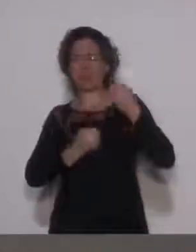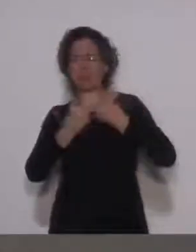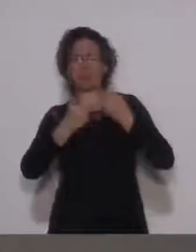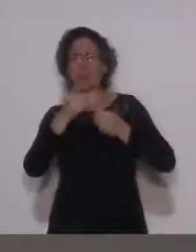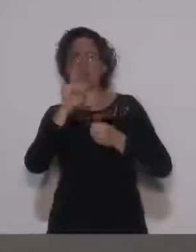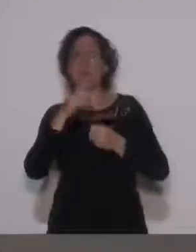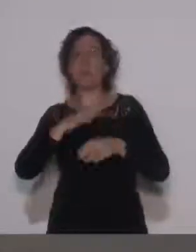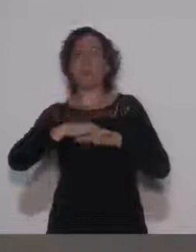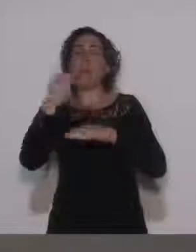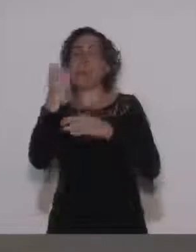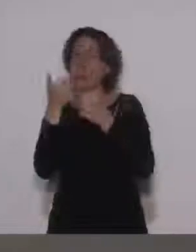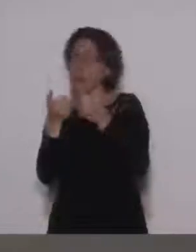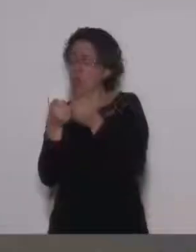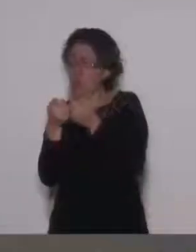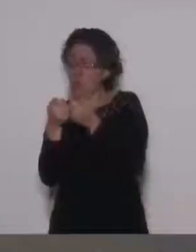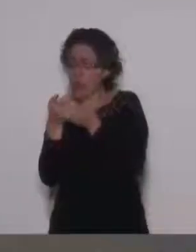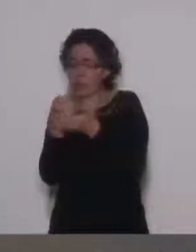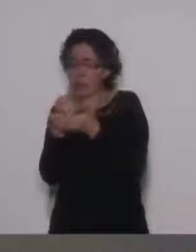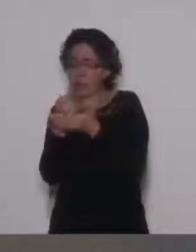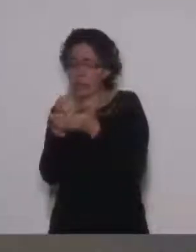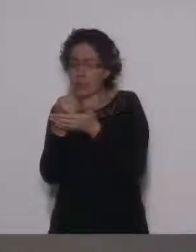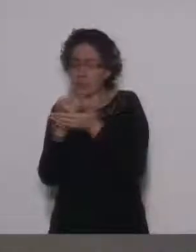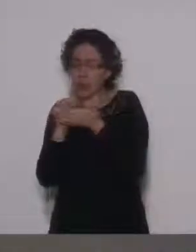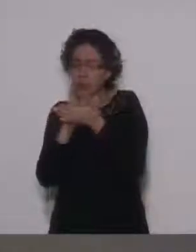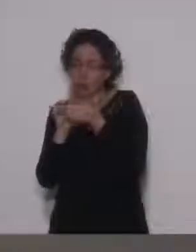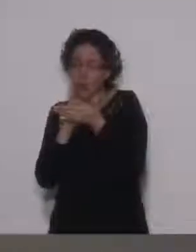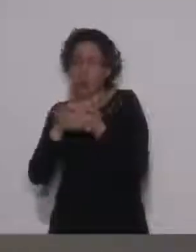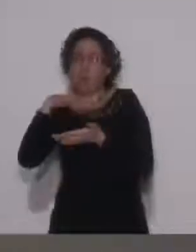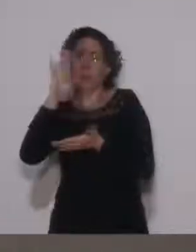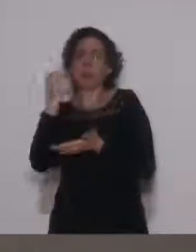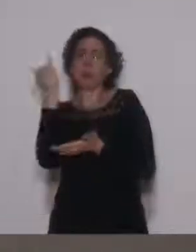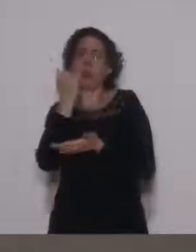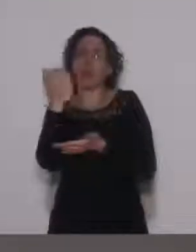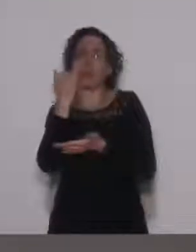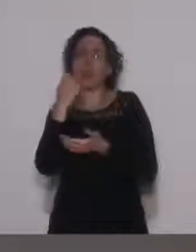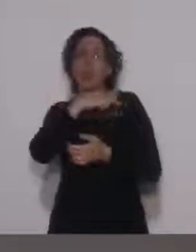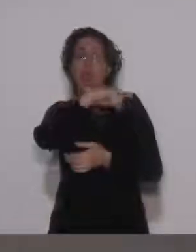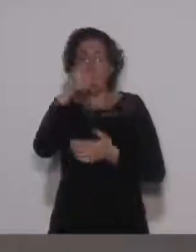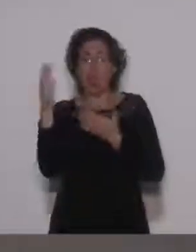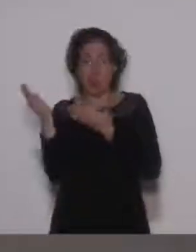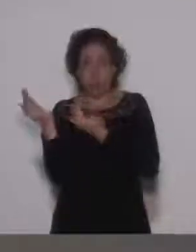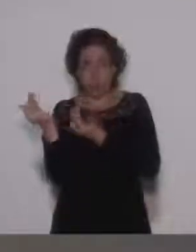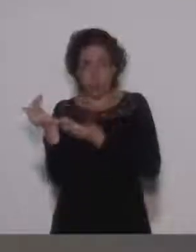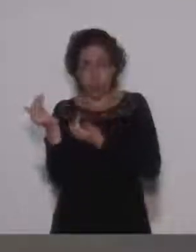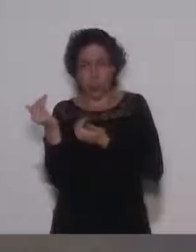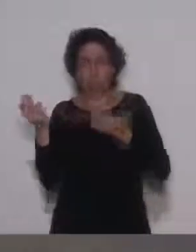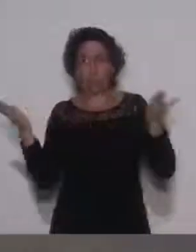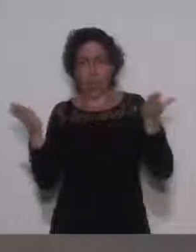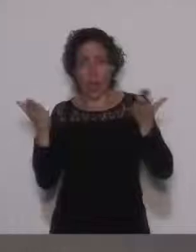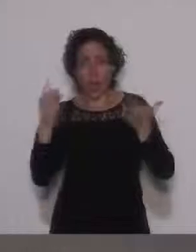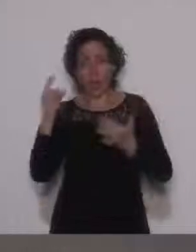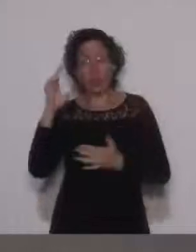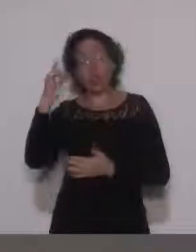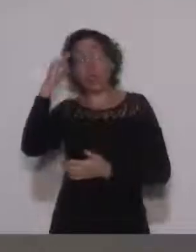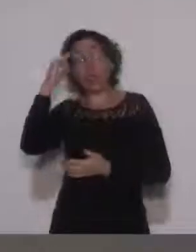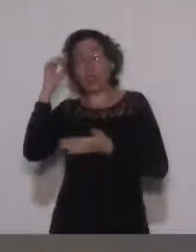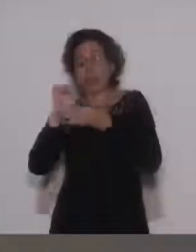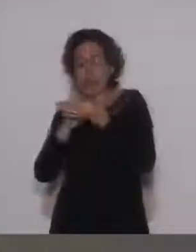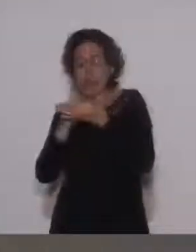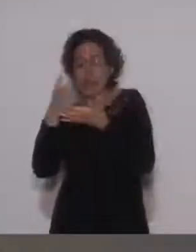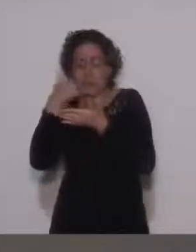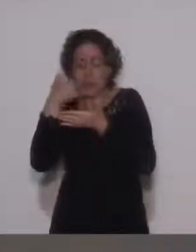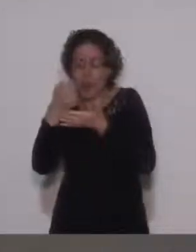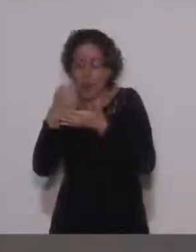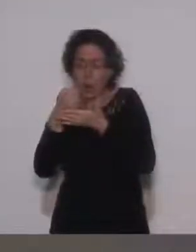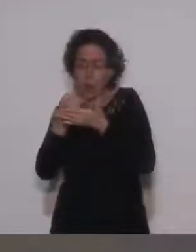no celular. Então, é uma situação que a gente está vivendo hoje. E ele pode, eu estou falando lá do exemplo de um famosão, né, da Espanha, mas